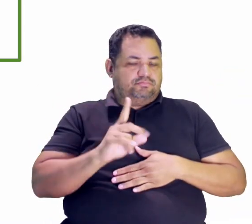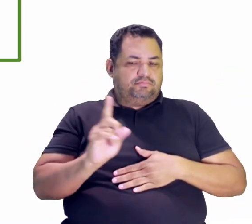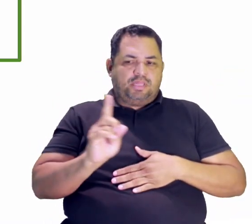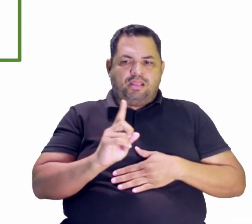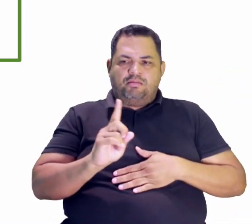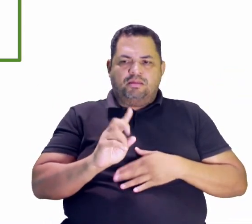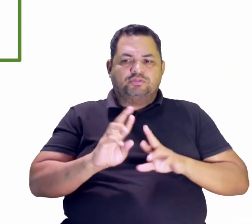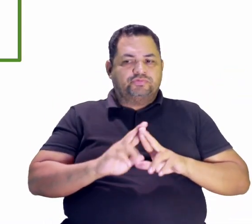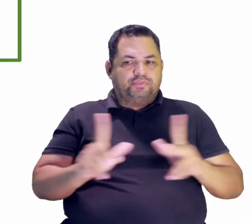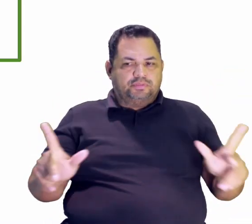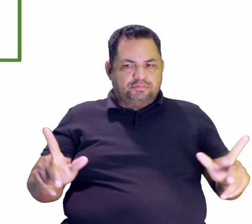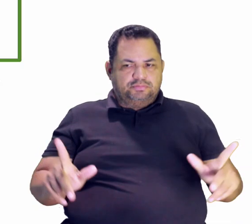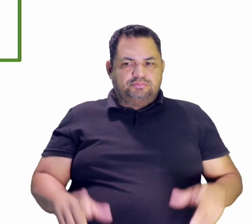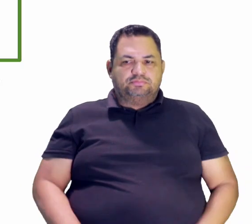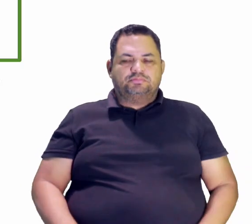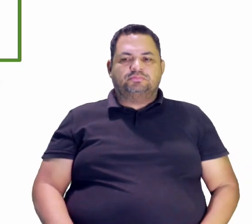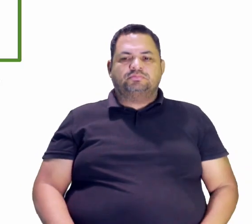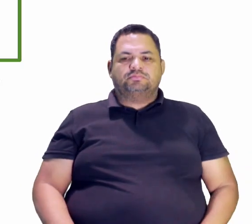não são, tá?